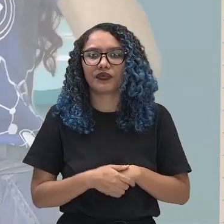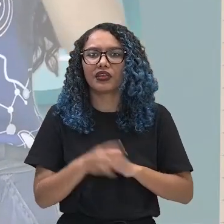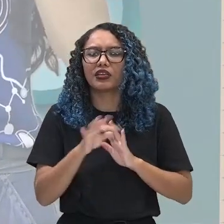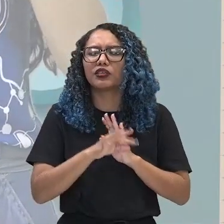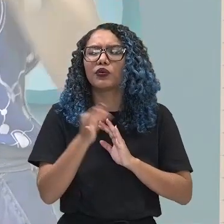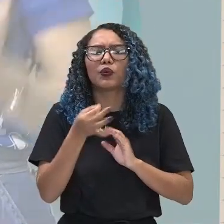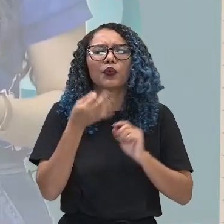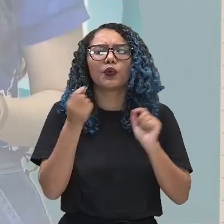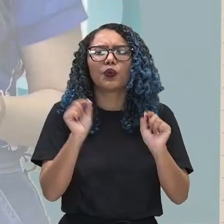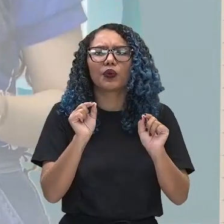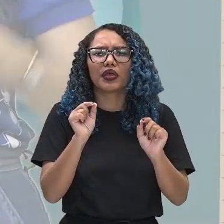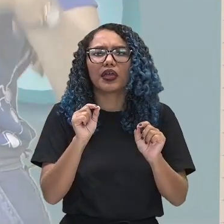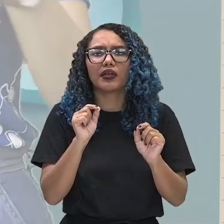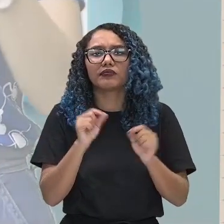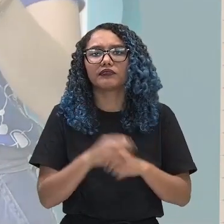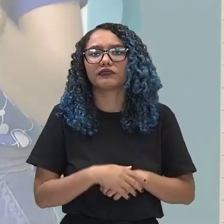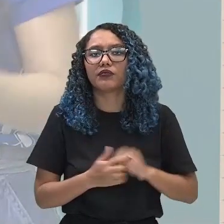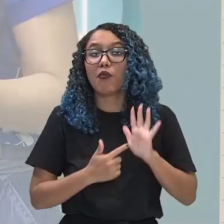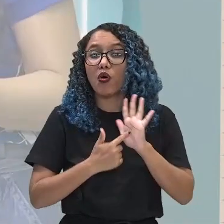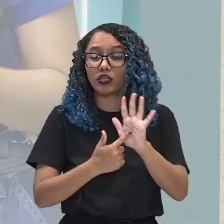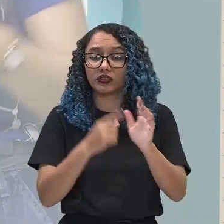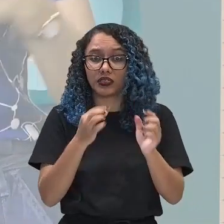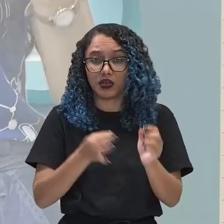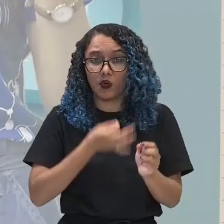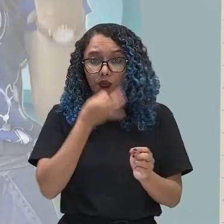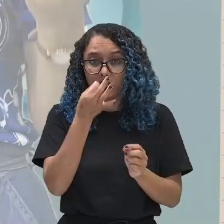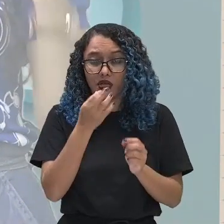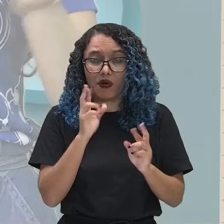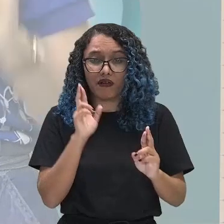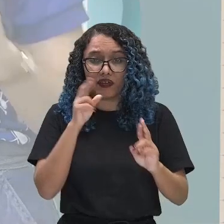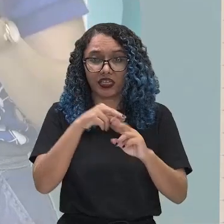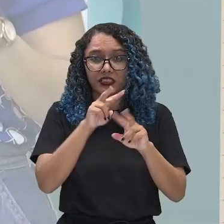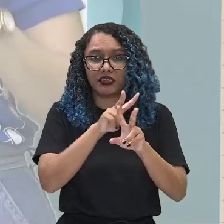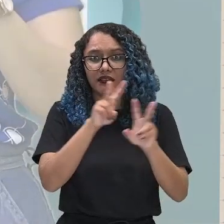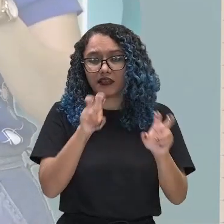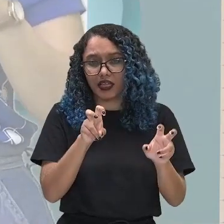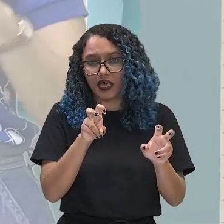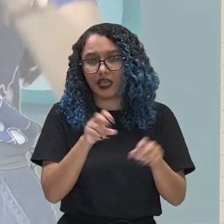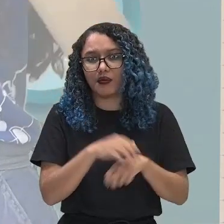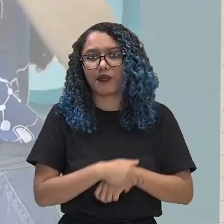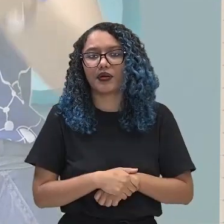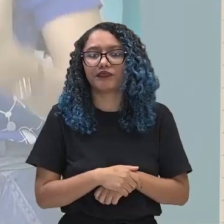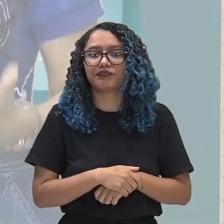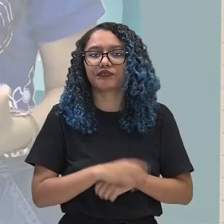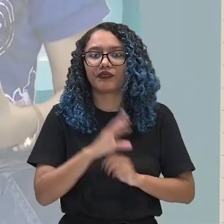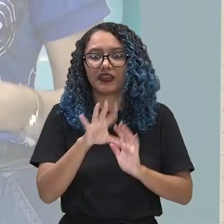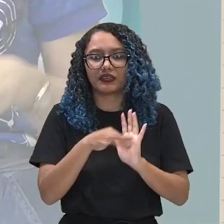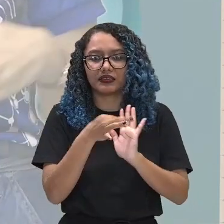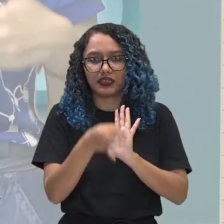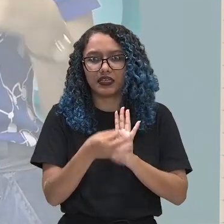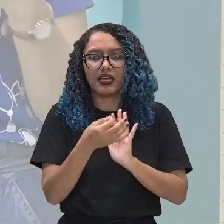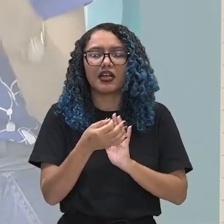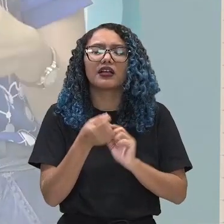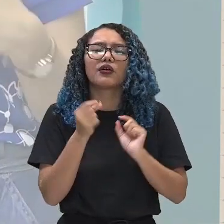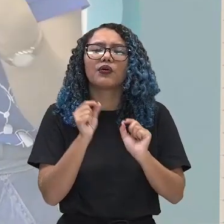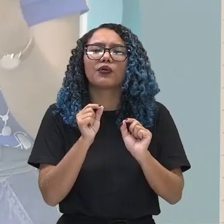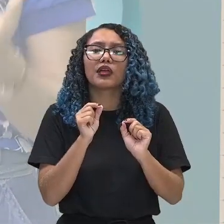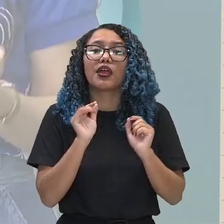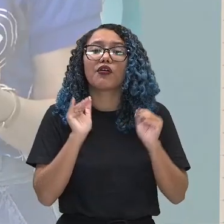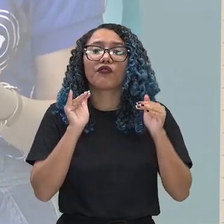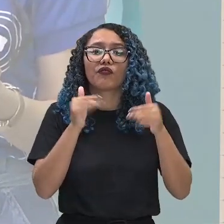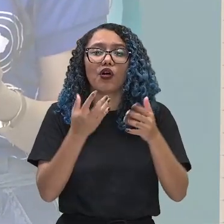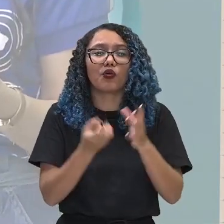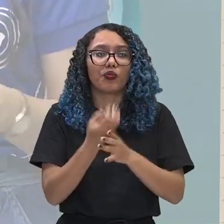quê? Dá uma opinião a respeito de um tema. No caso, por exemplo, da resenha crítica, eu vou falar a respeito de um